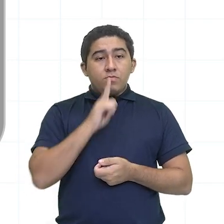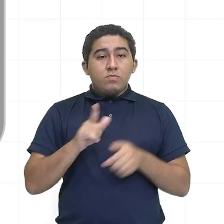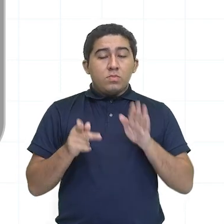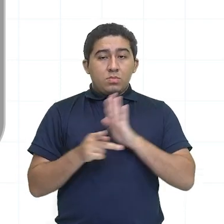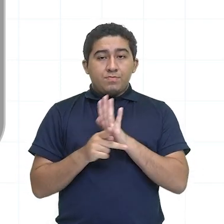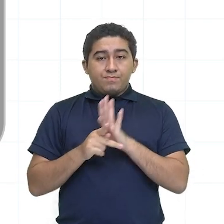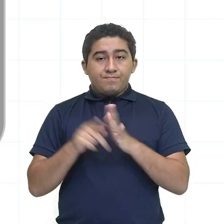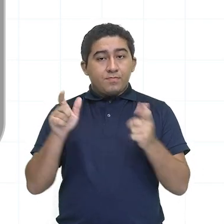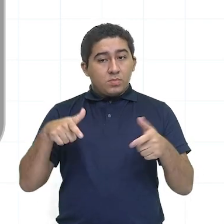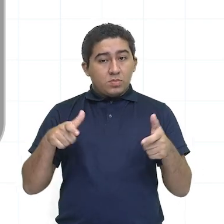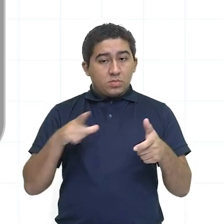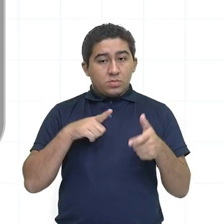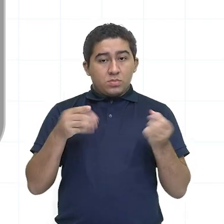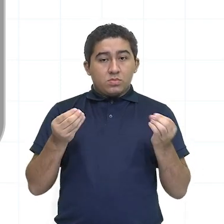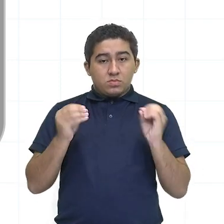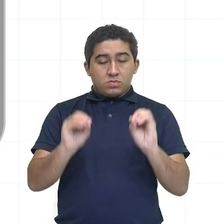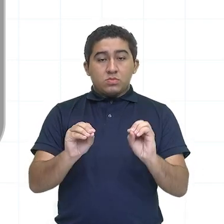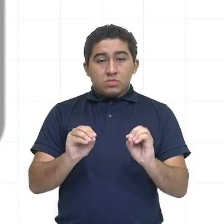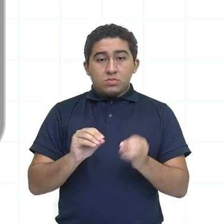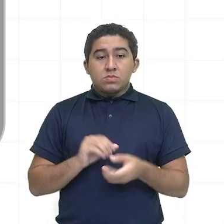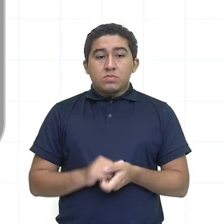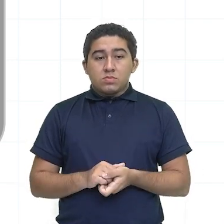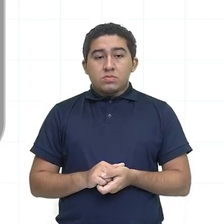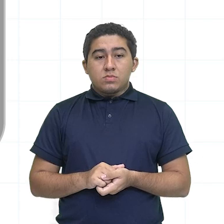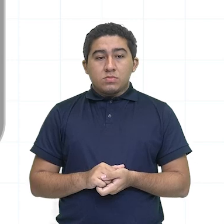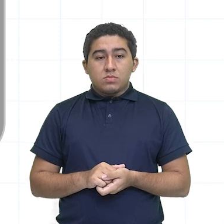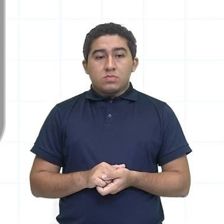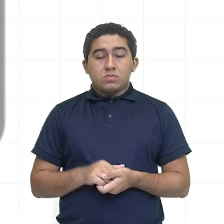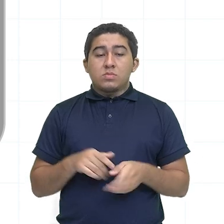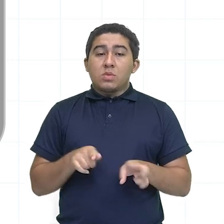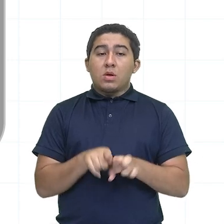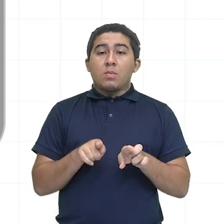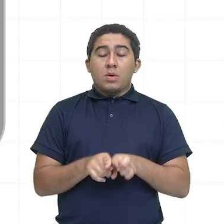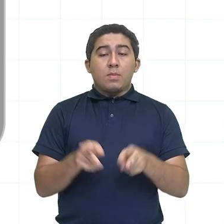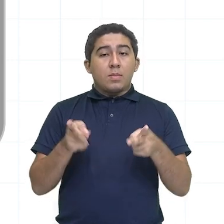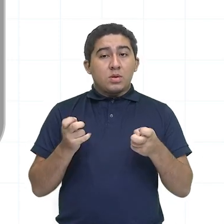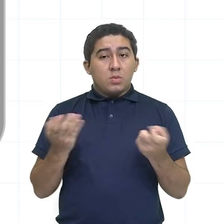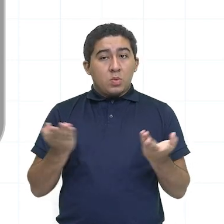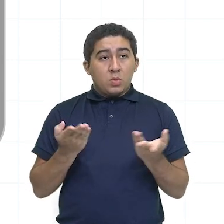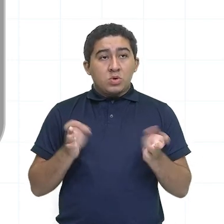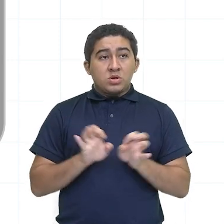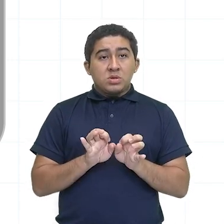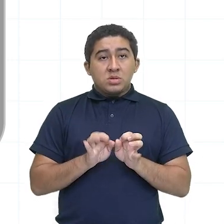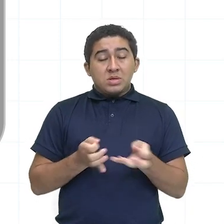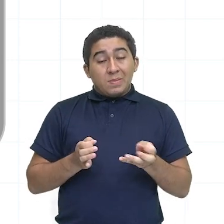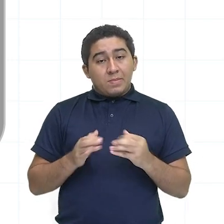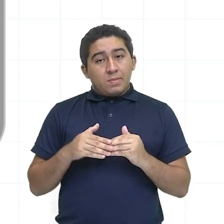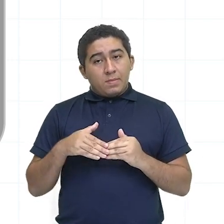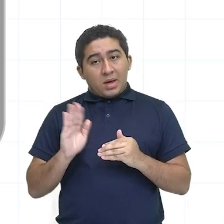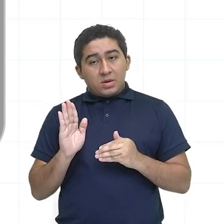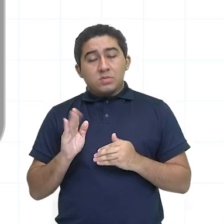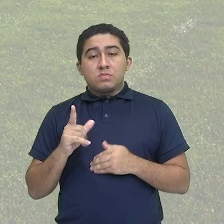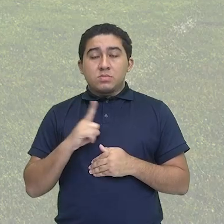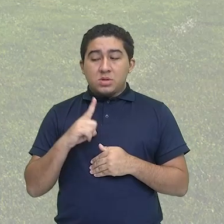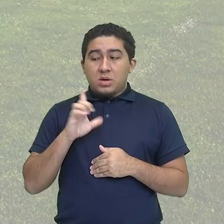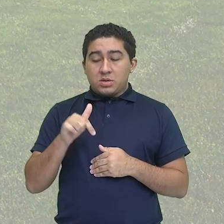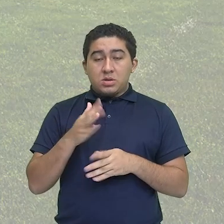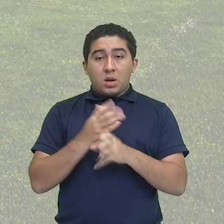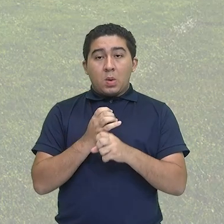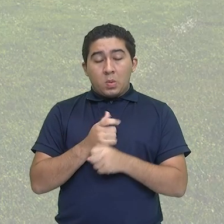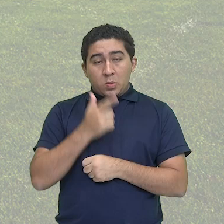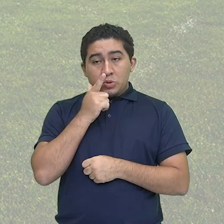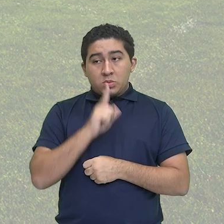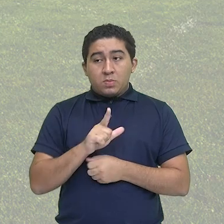que você marcou aí, né? Então, percebam que hoje em dia é bem mais simples você ter esse tipo de medidas, tá